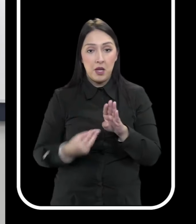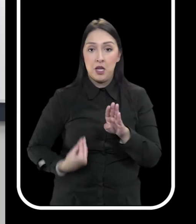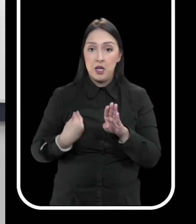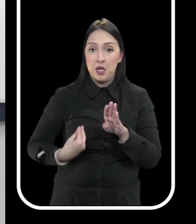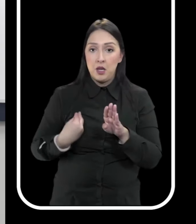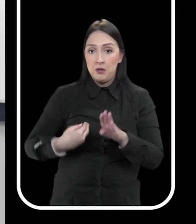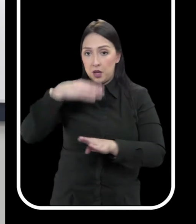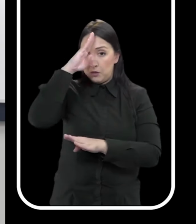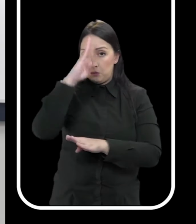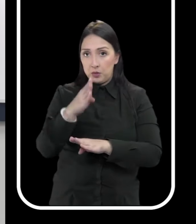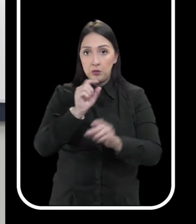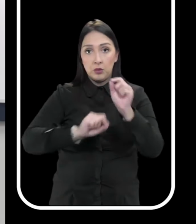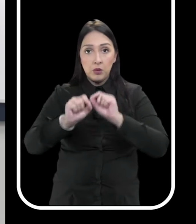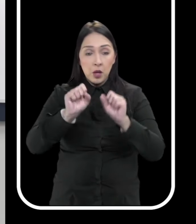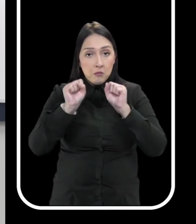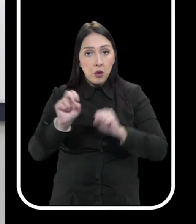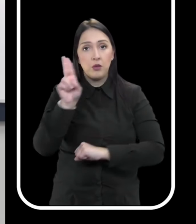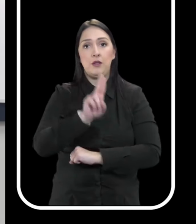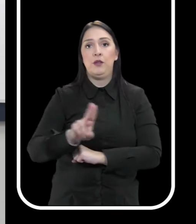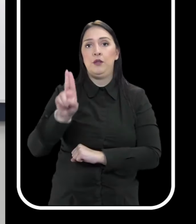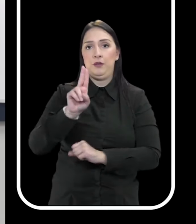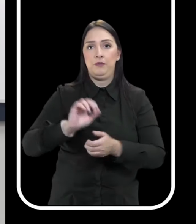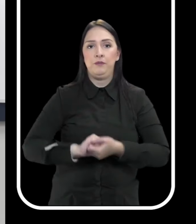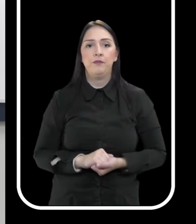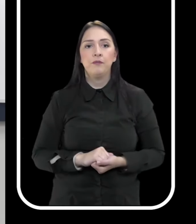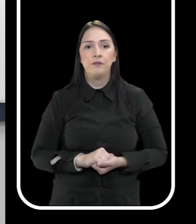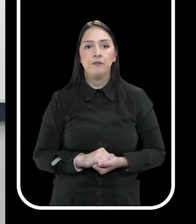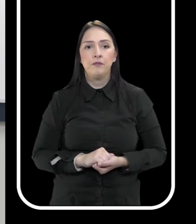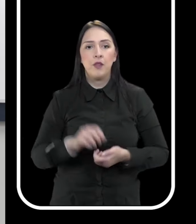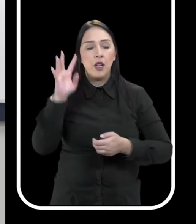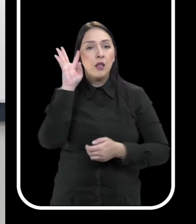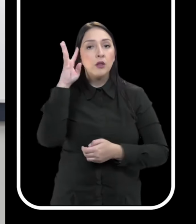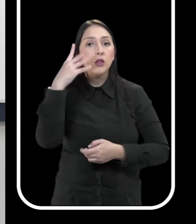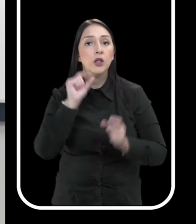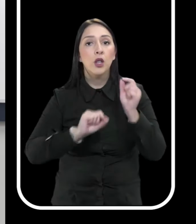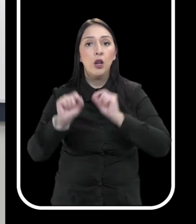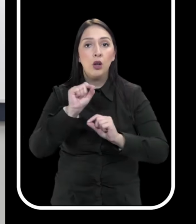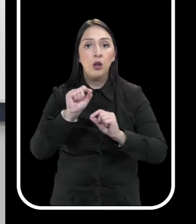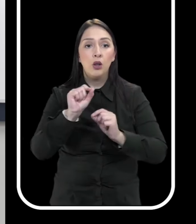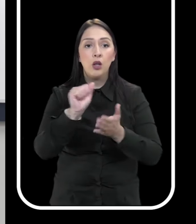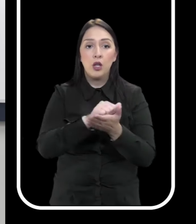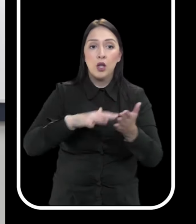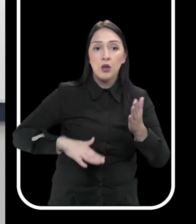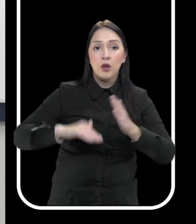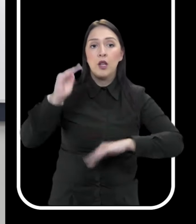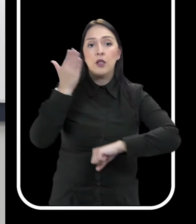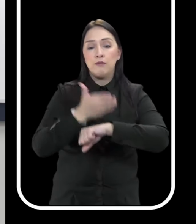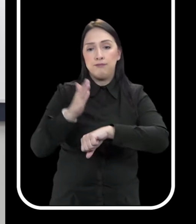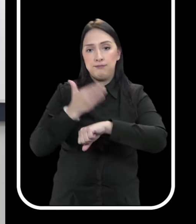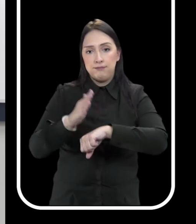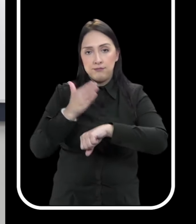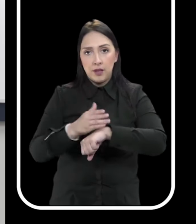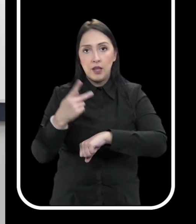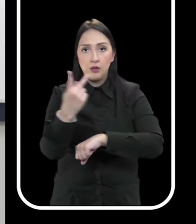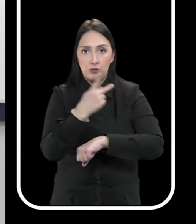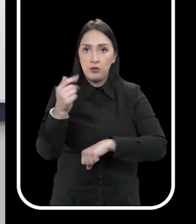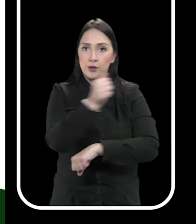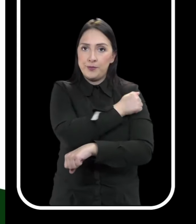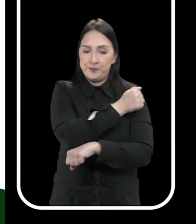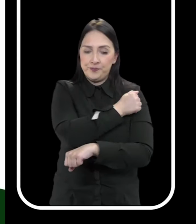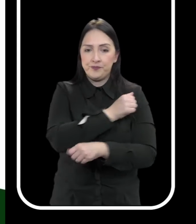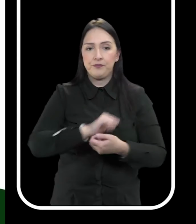estão lá principalmente para serem utilizadas nas realizações de atividades práticas pelo nosso